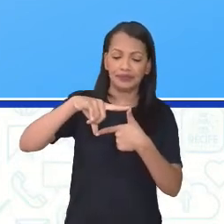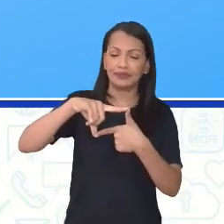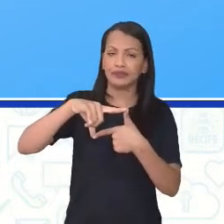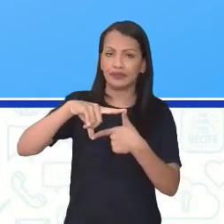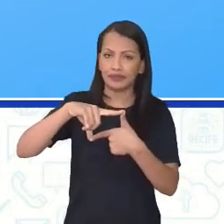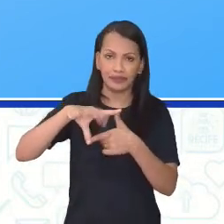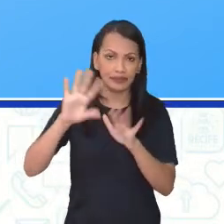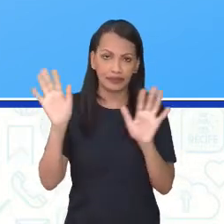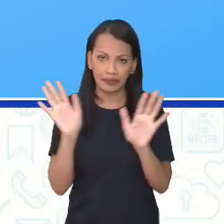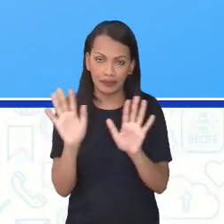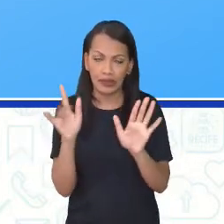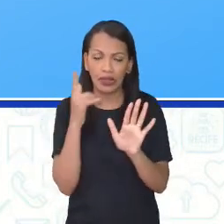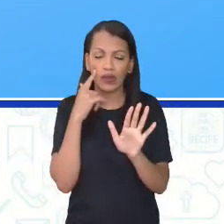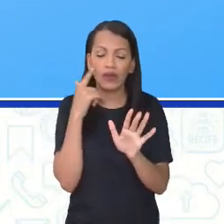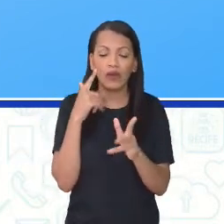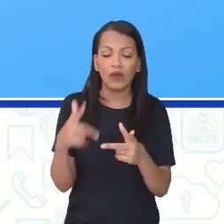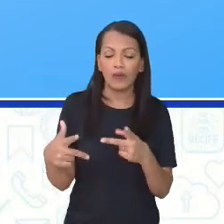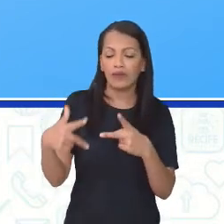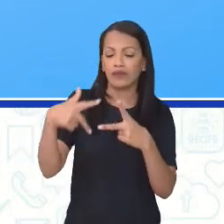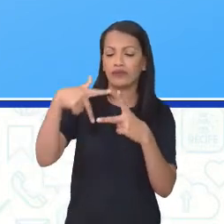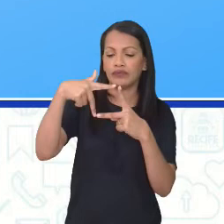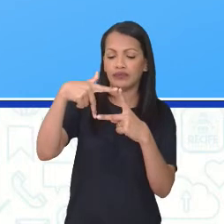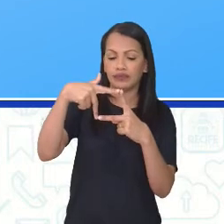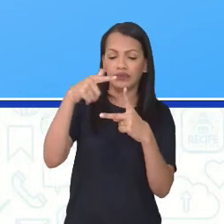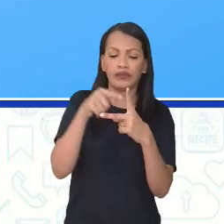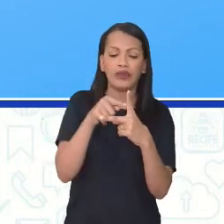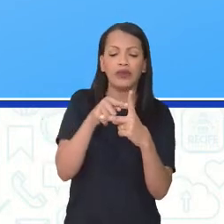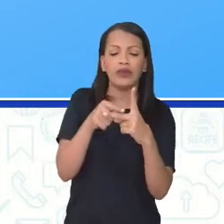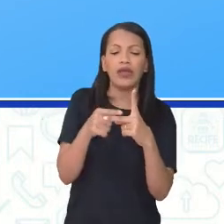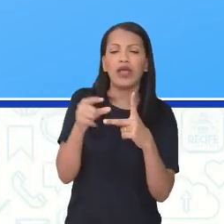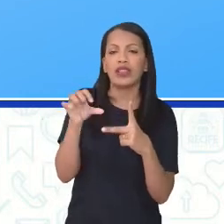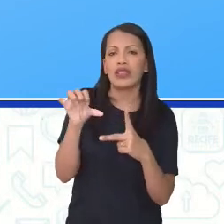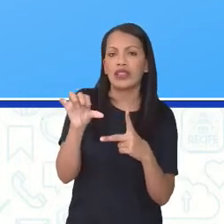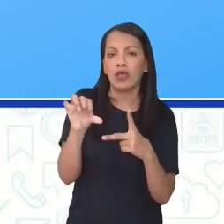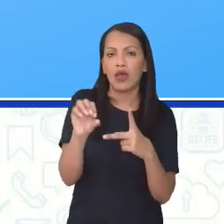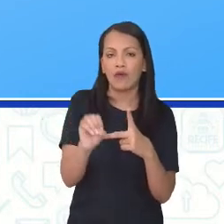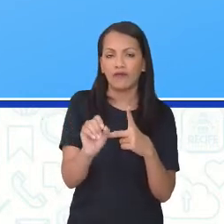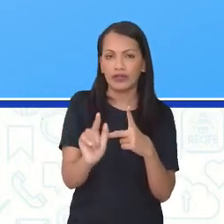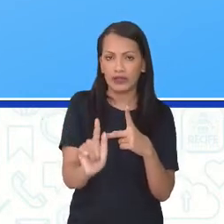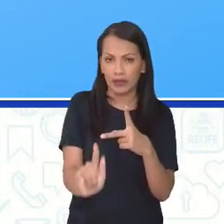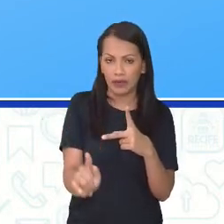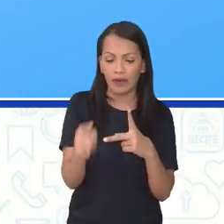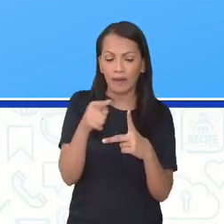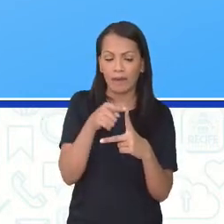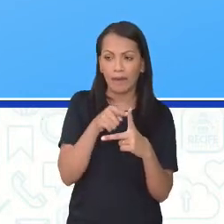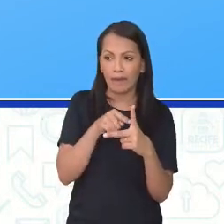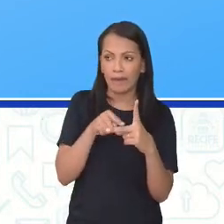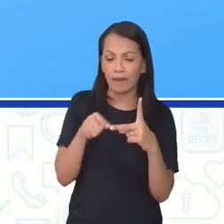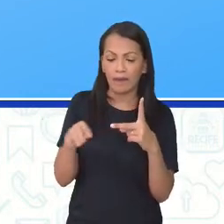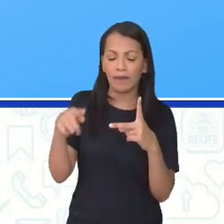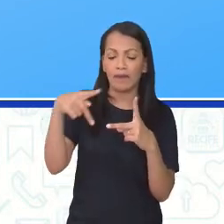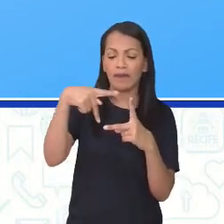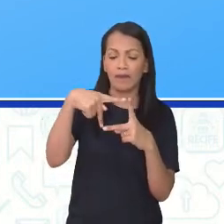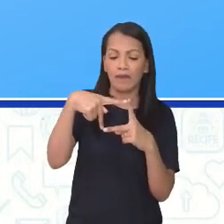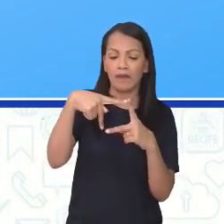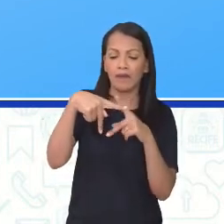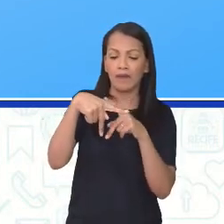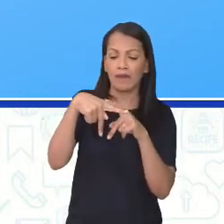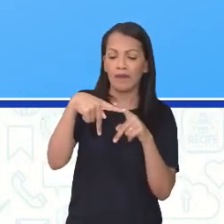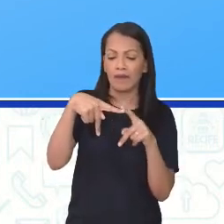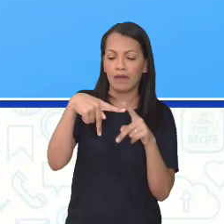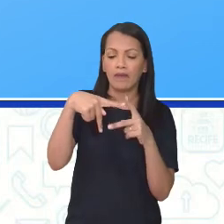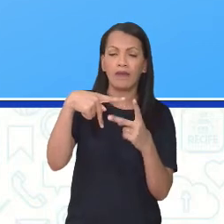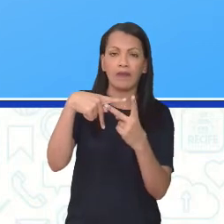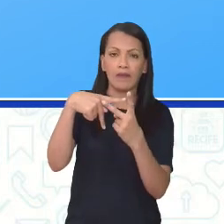eu trouxe outro polígono, ou outro quadrilátero, que temos aqui 4, mas